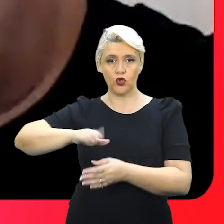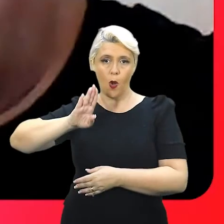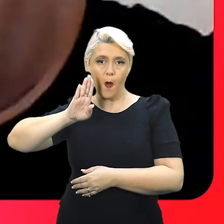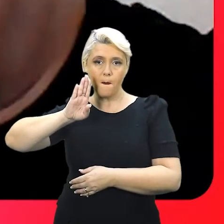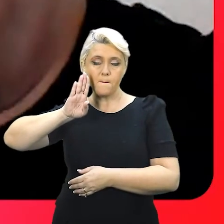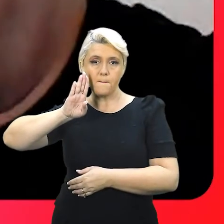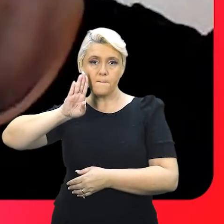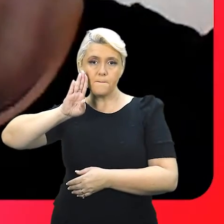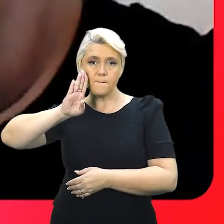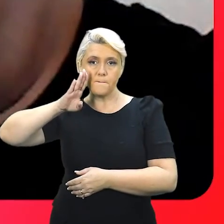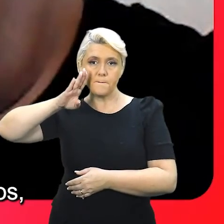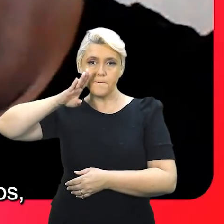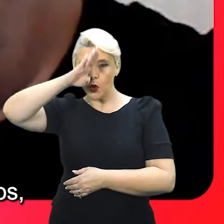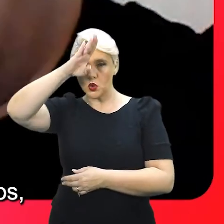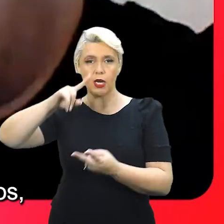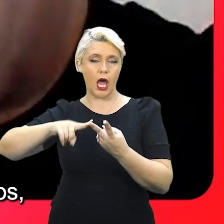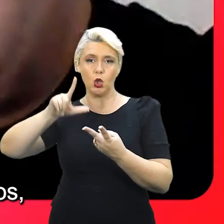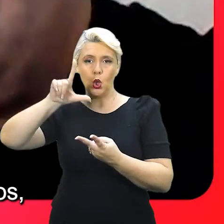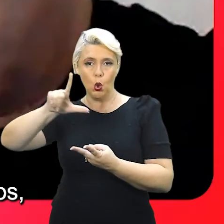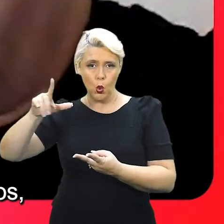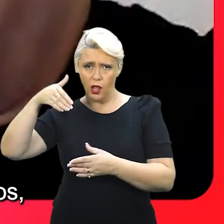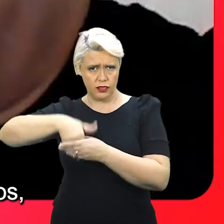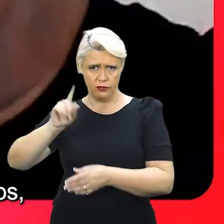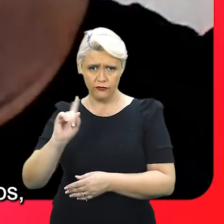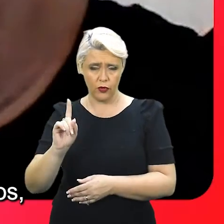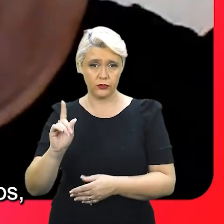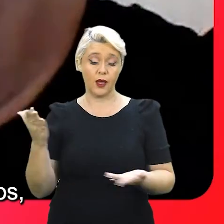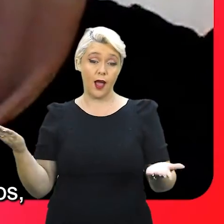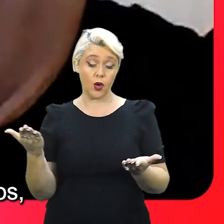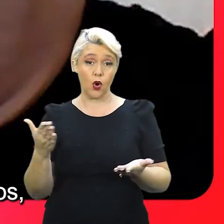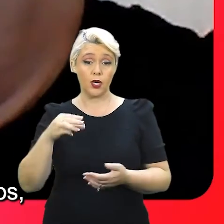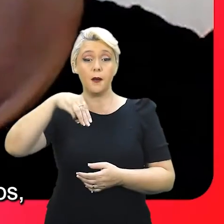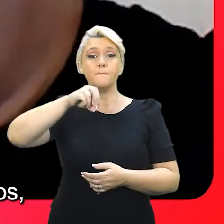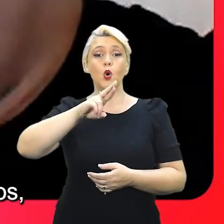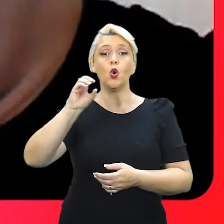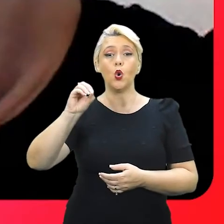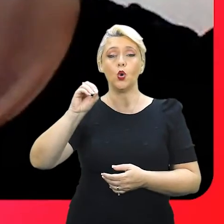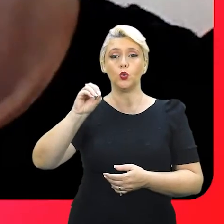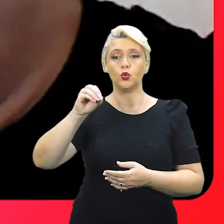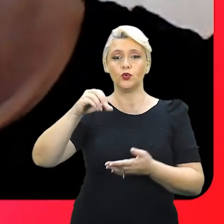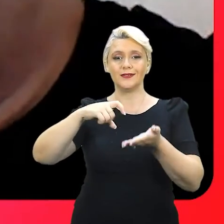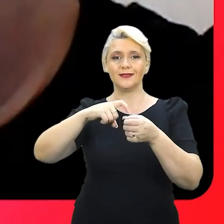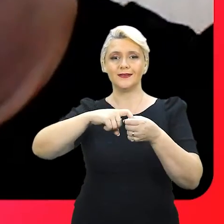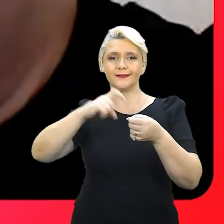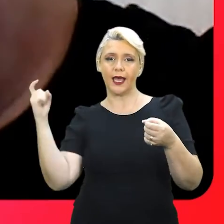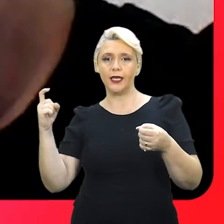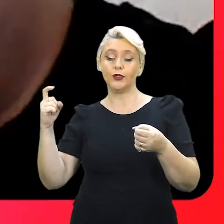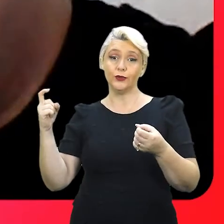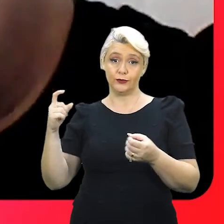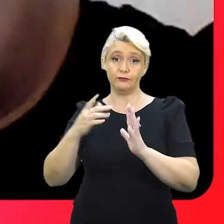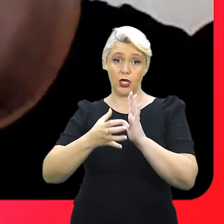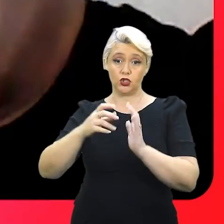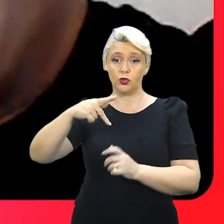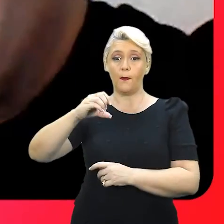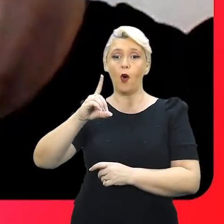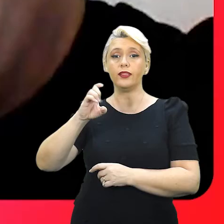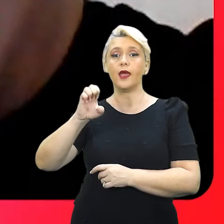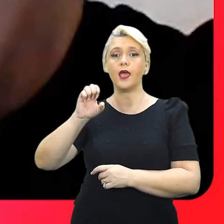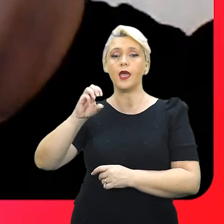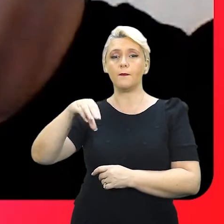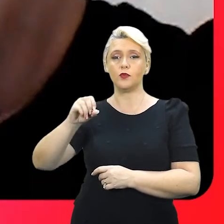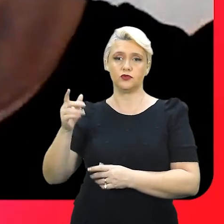nem Lula, né? Eu, agora que o Sérgio Moro saiu do Podemos, que ele seja feliz,